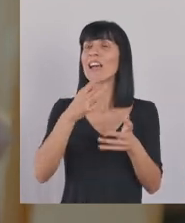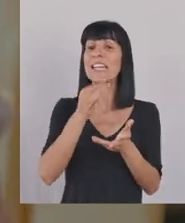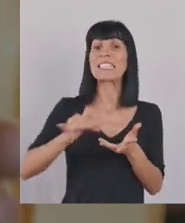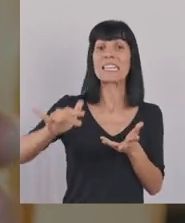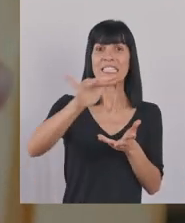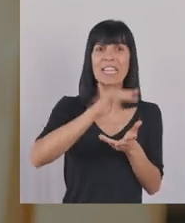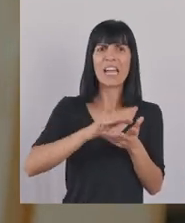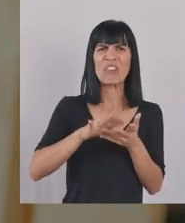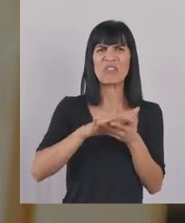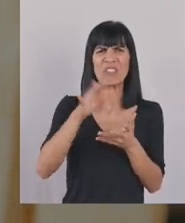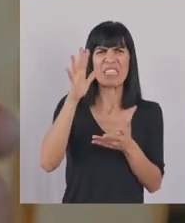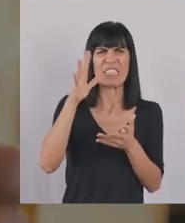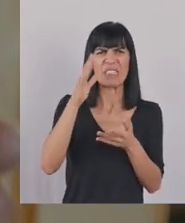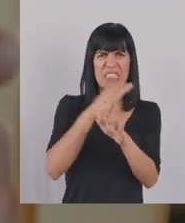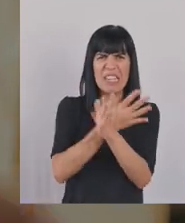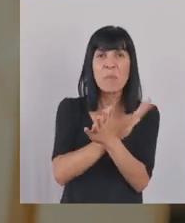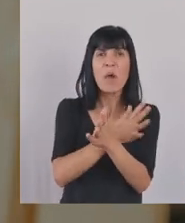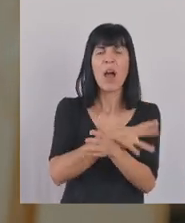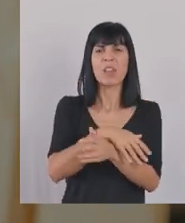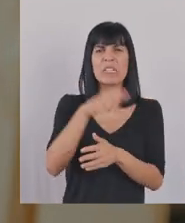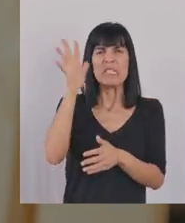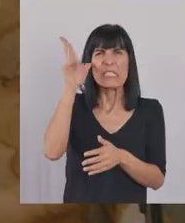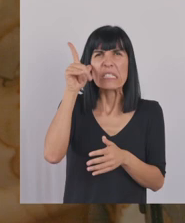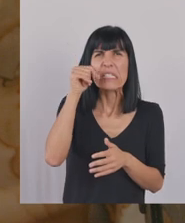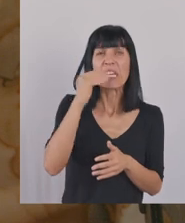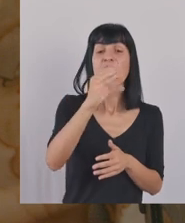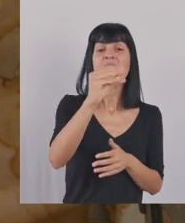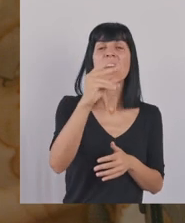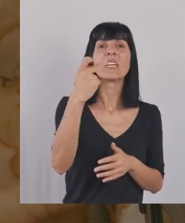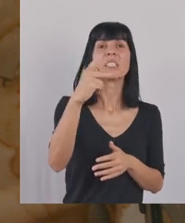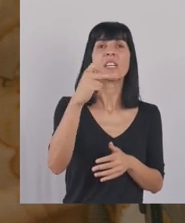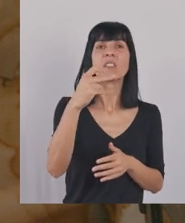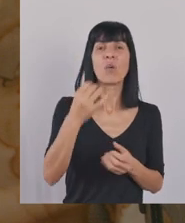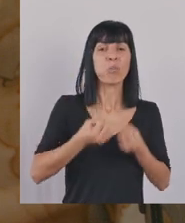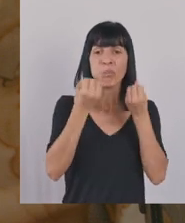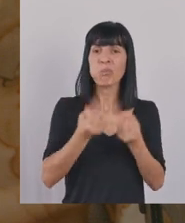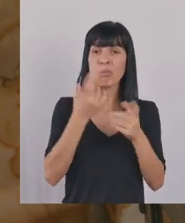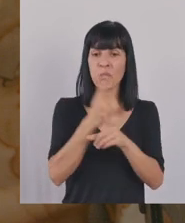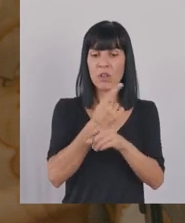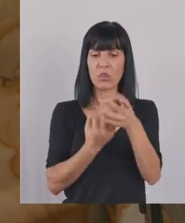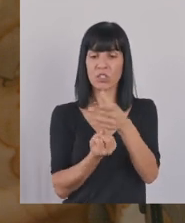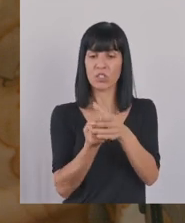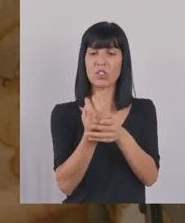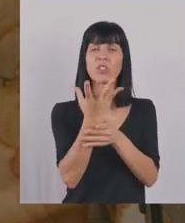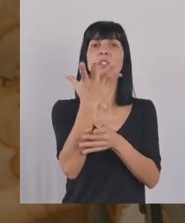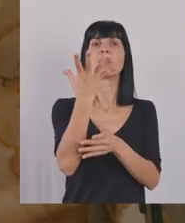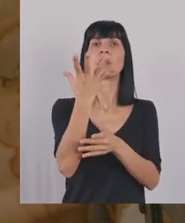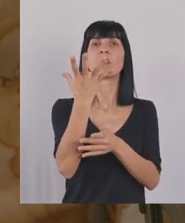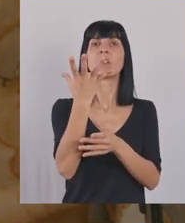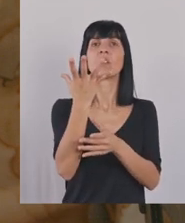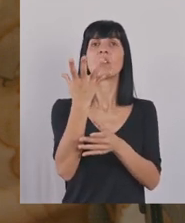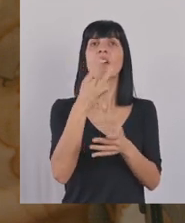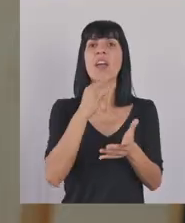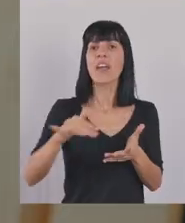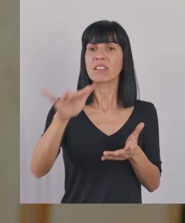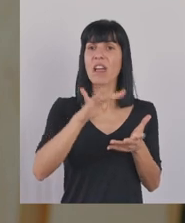essa terra fica tão queimada, tão abraçada, durante 10 anos não nasce lá nem nada absolutamente. Isso é terra queimada.